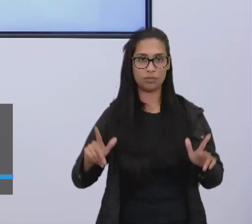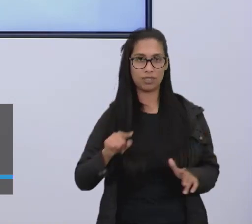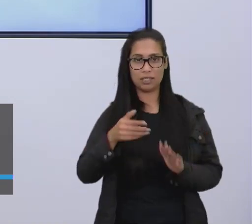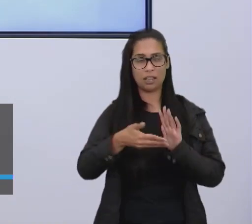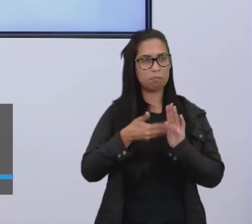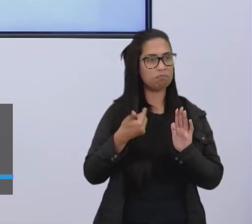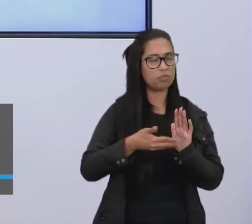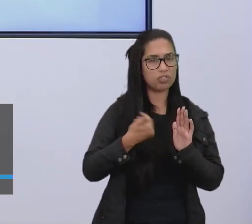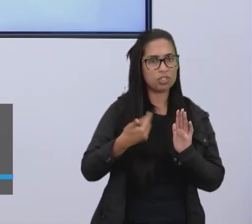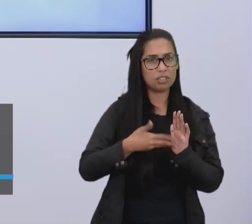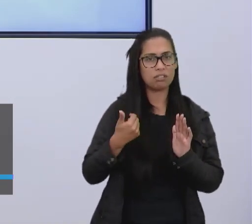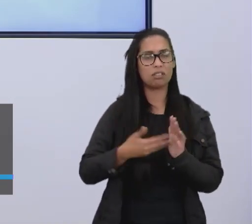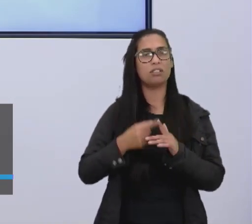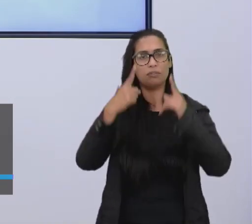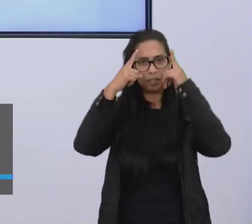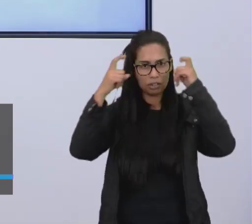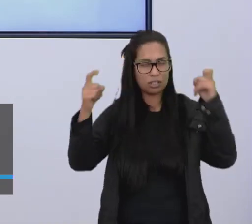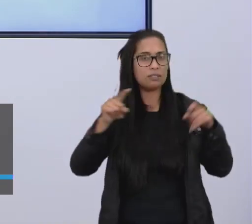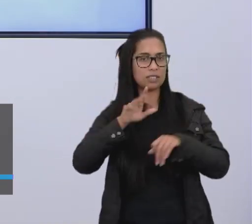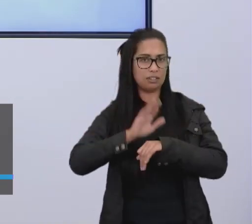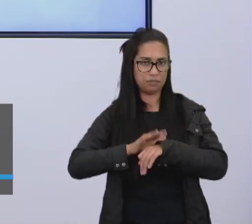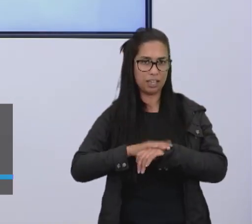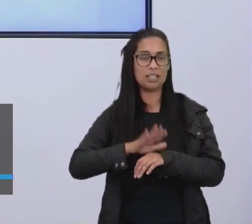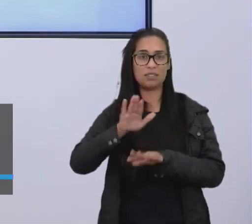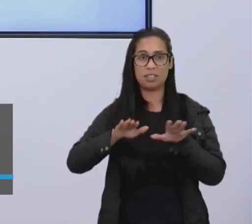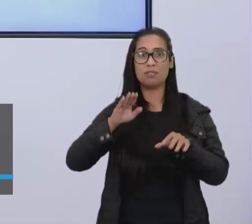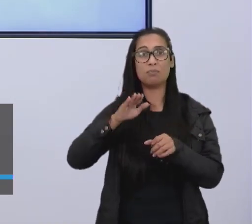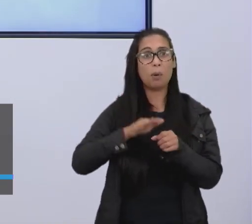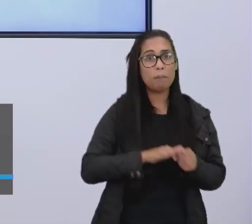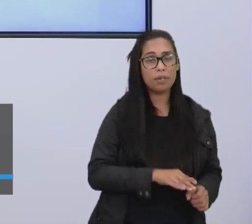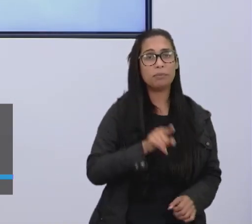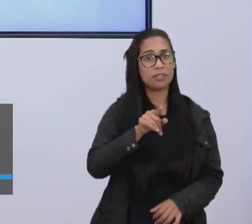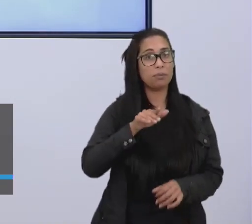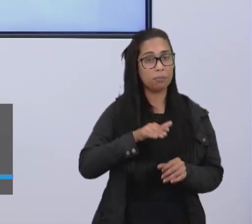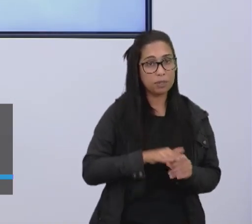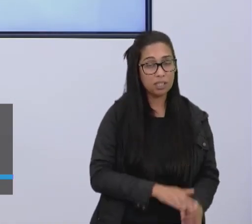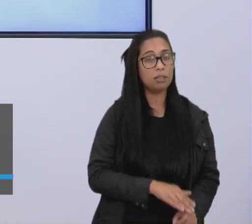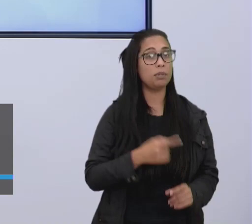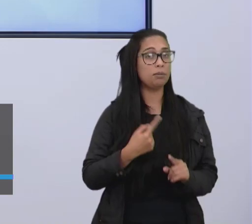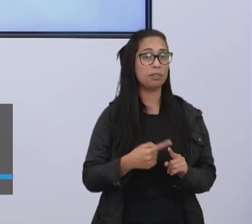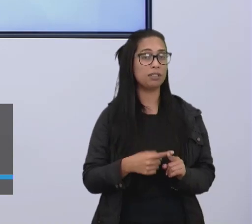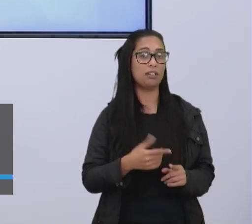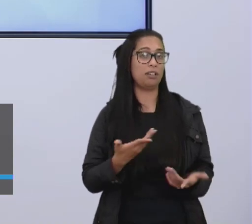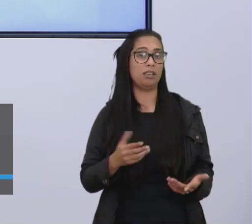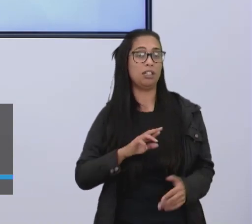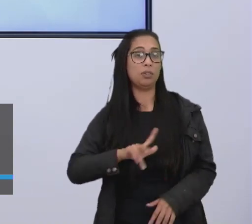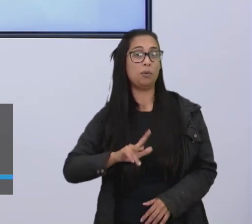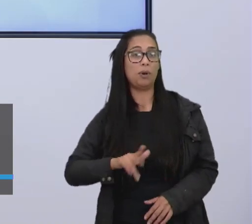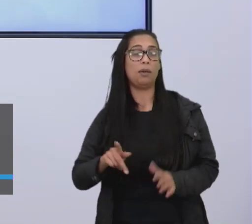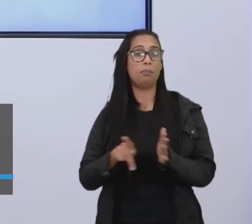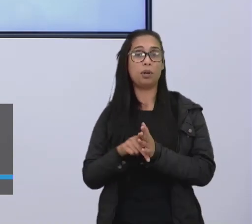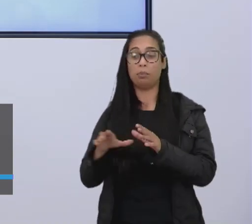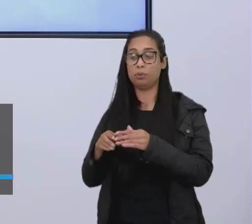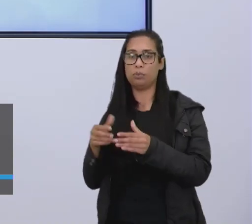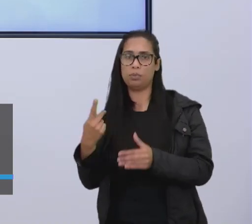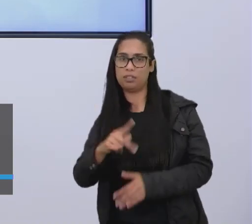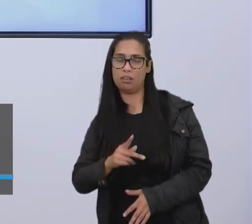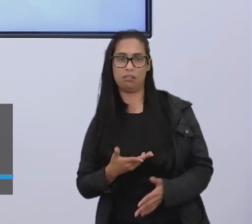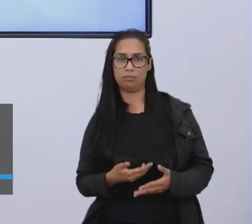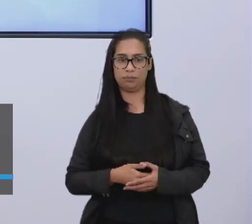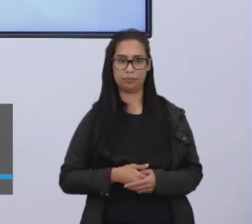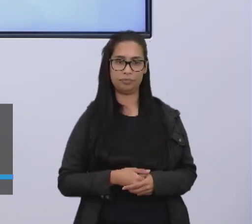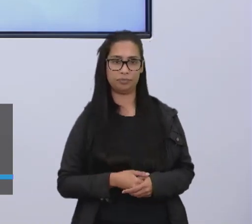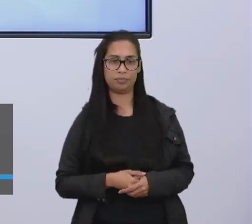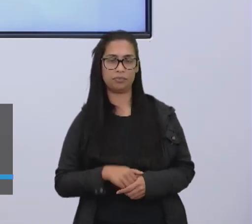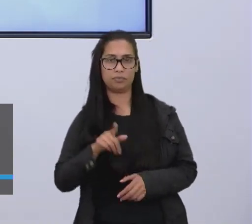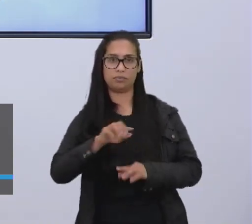de marginalização, inferiorização. Um processo de violência, né? É diferente você olhar para todo